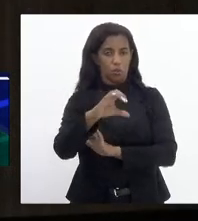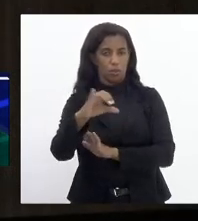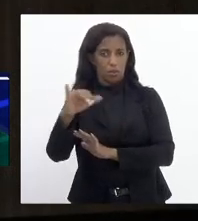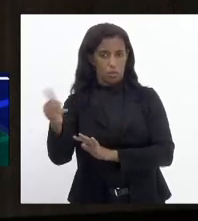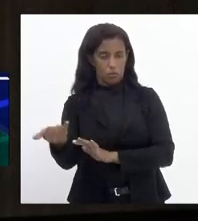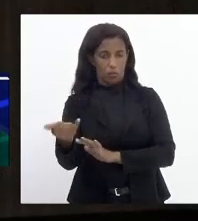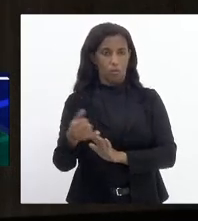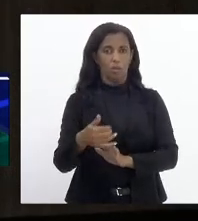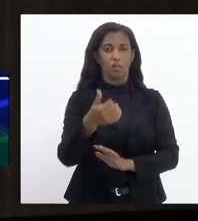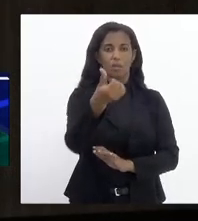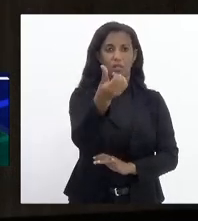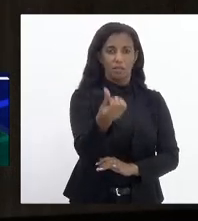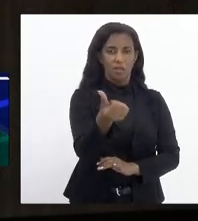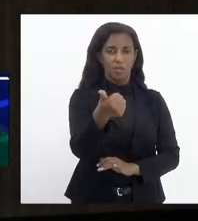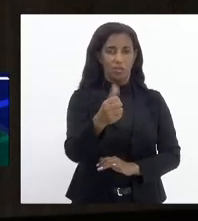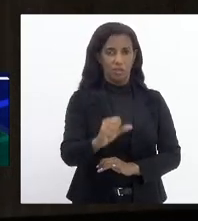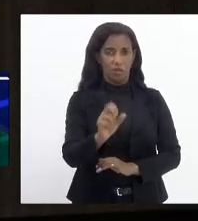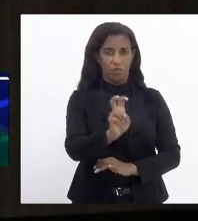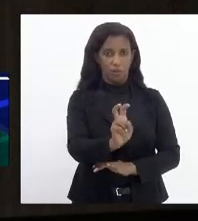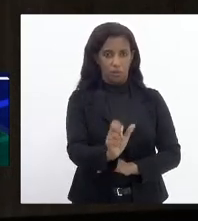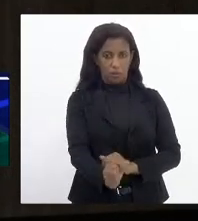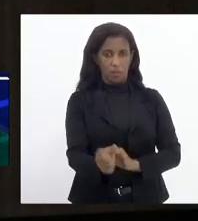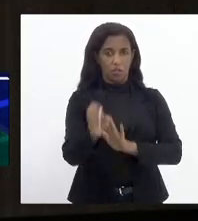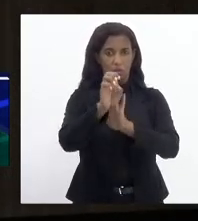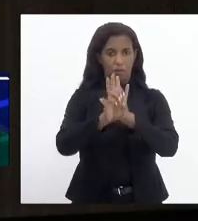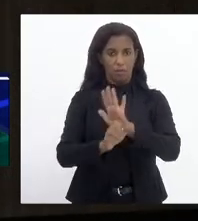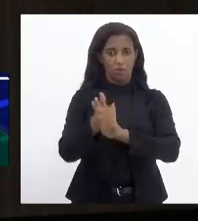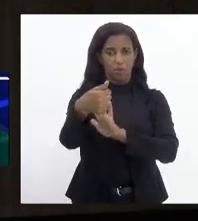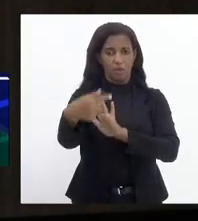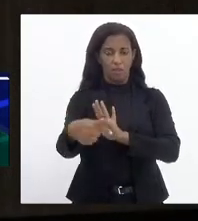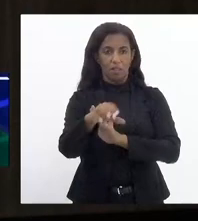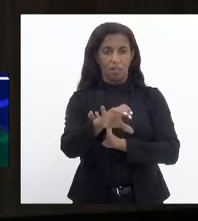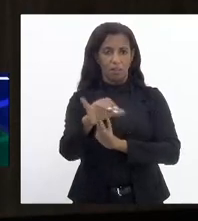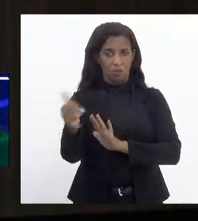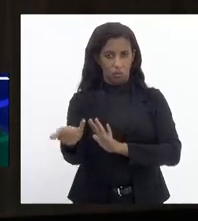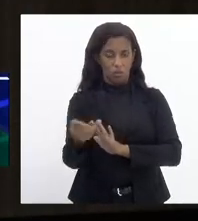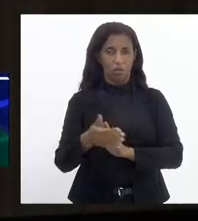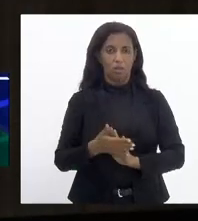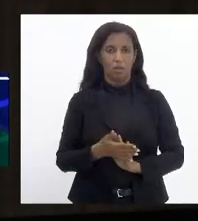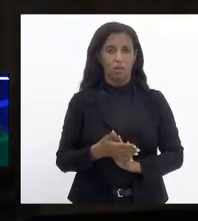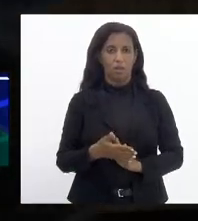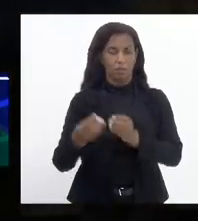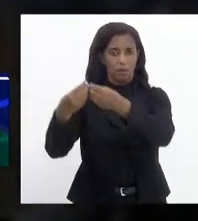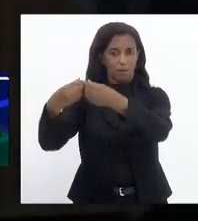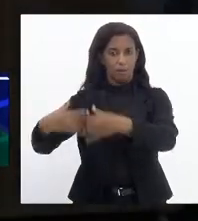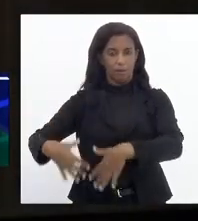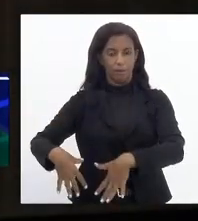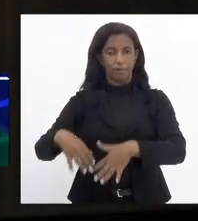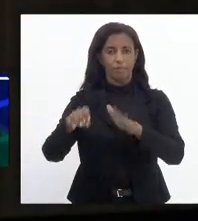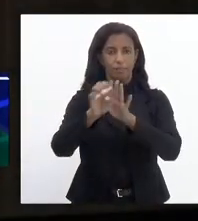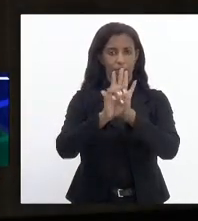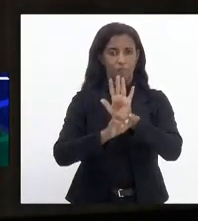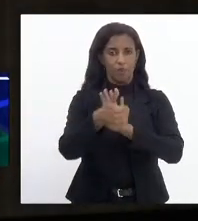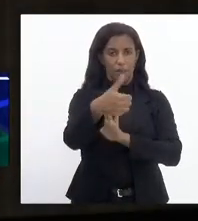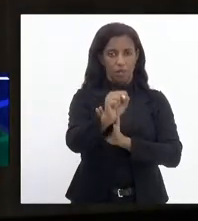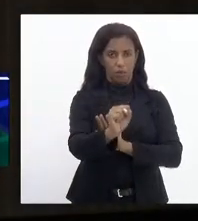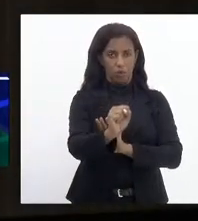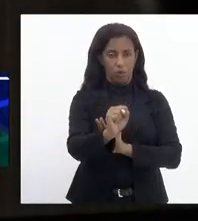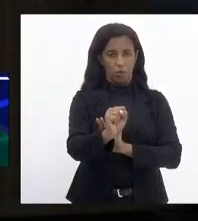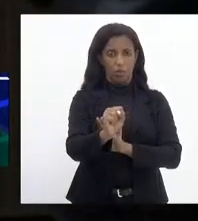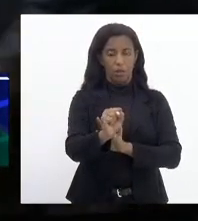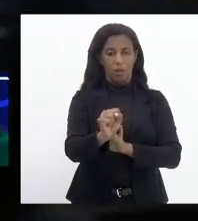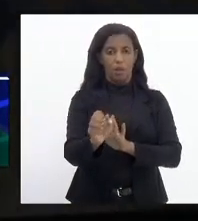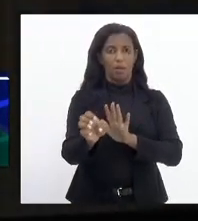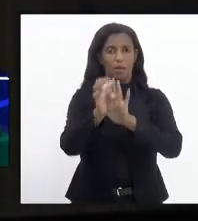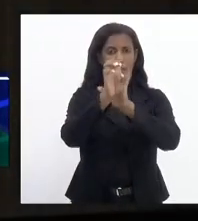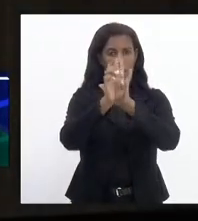emendas 16, 19 e 56, pela emenda 17 da CCJ, pela prejudicabilidade da emenda 18, pela emenda